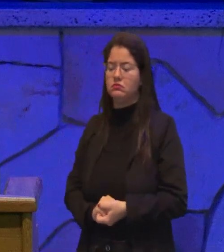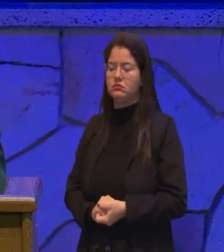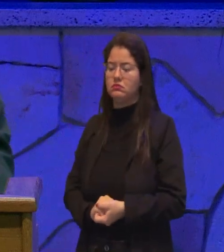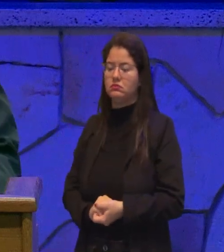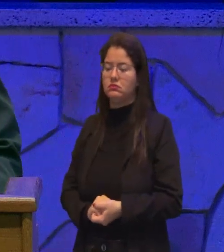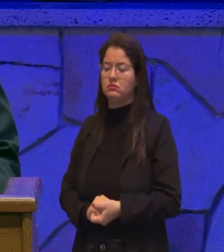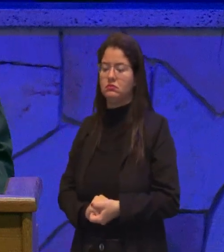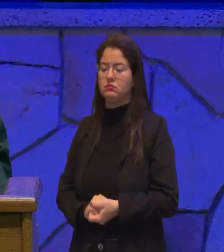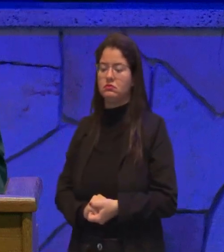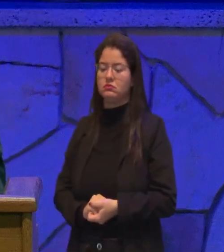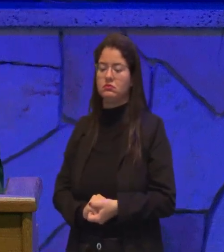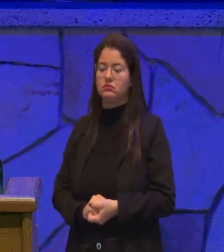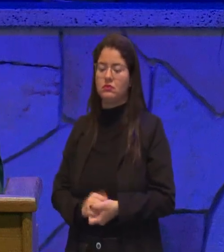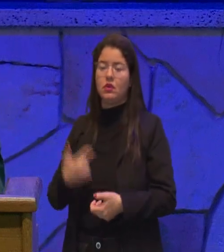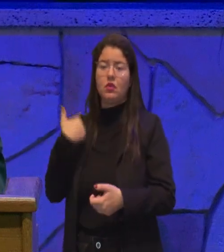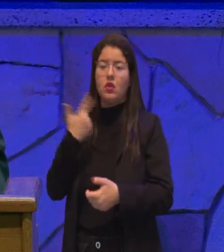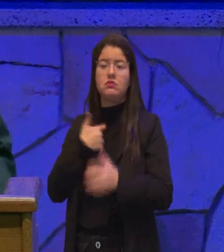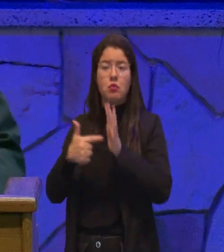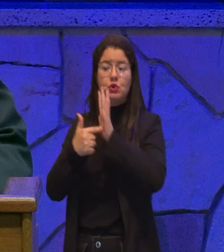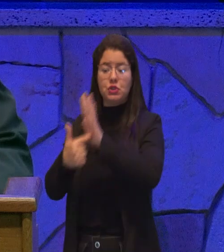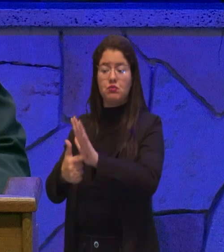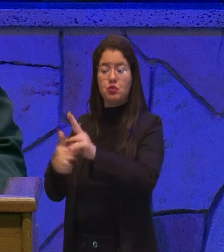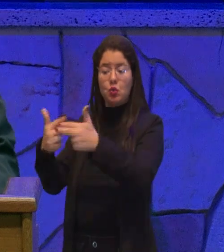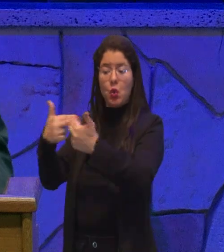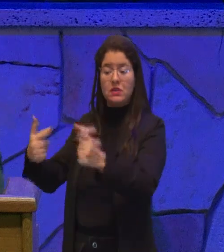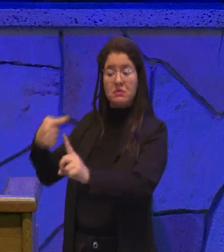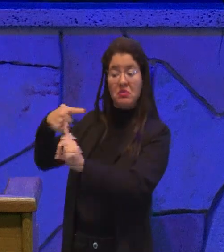Nós ressaltamos o que é bom.